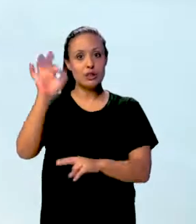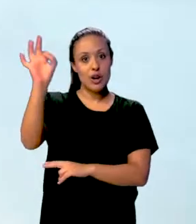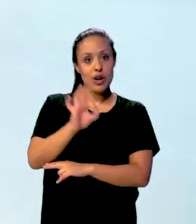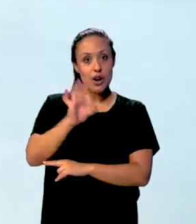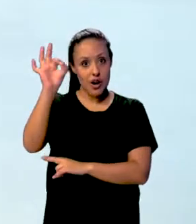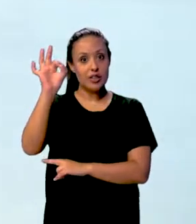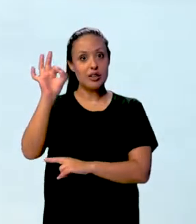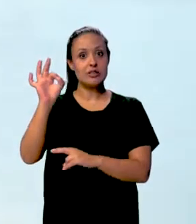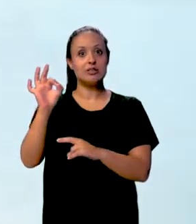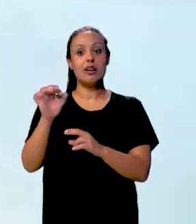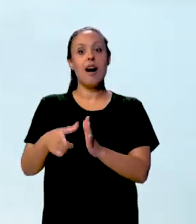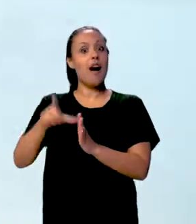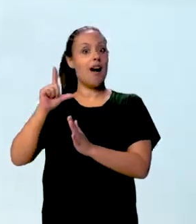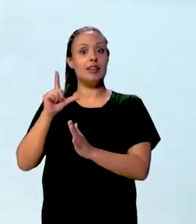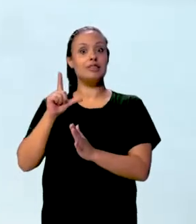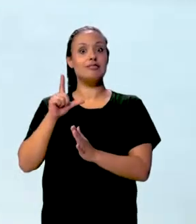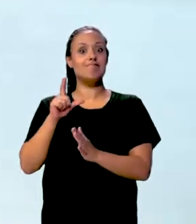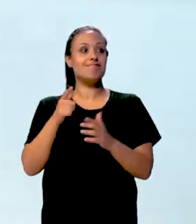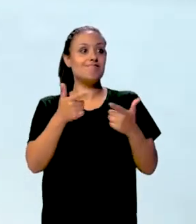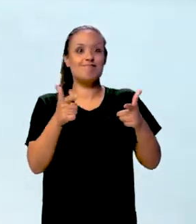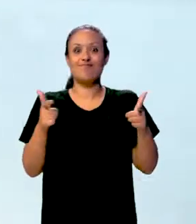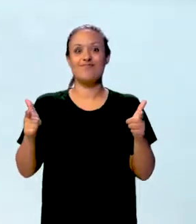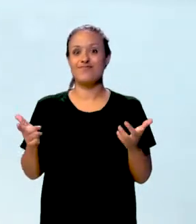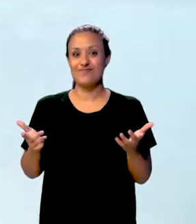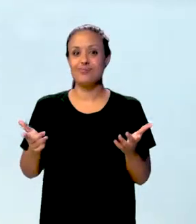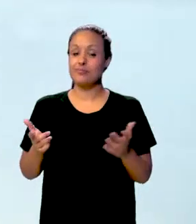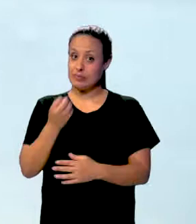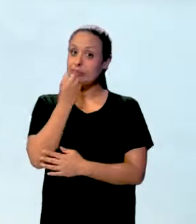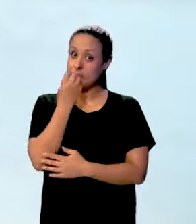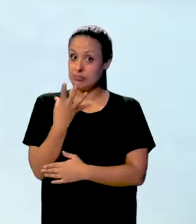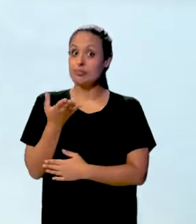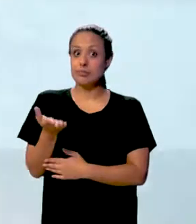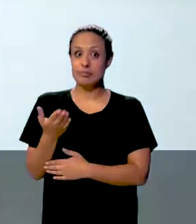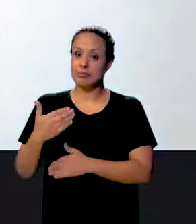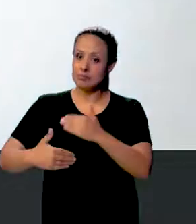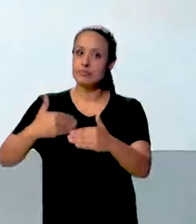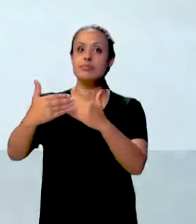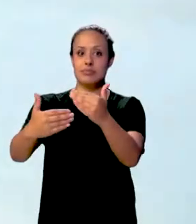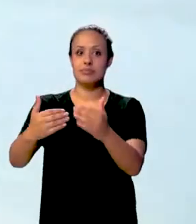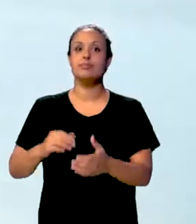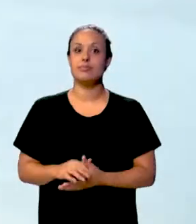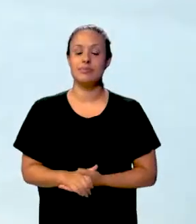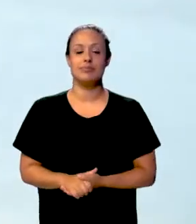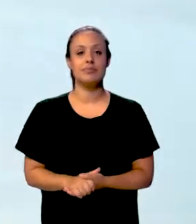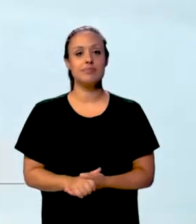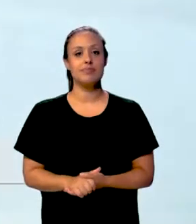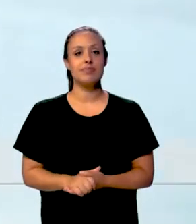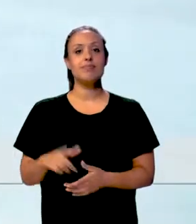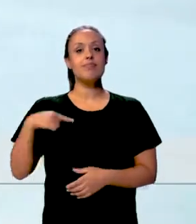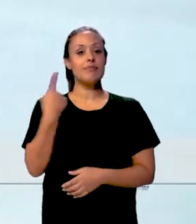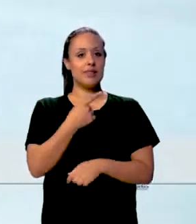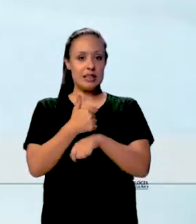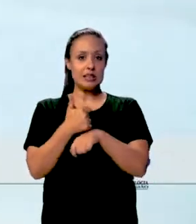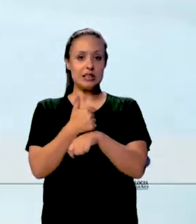pensar na descolonização da psicologia, né? De que pautas estão vindo por aí que antes não tinham espaço. Na nossa profissão e